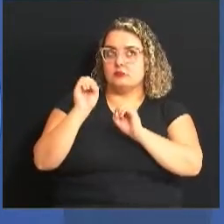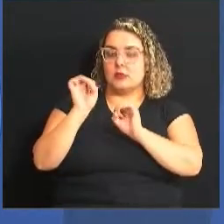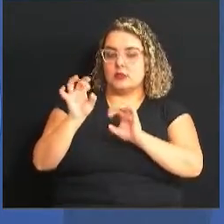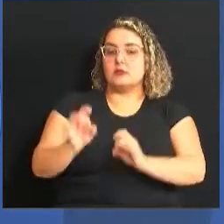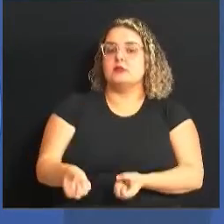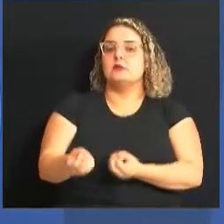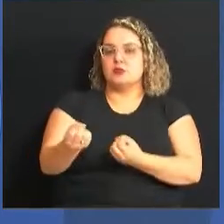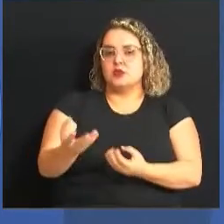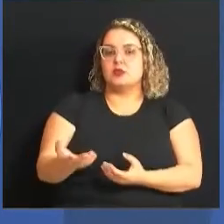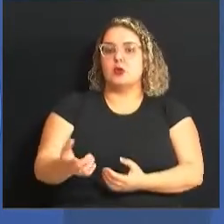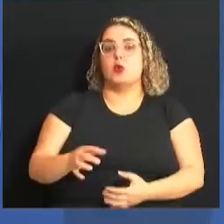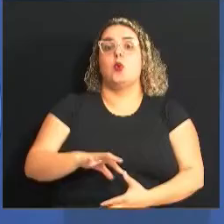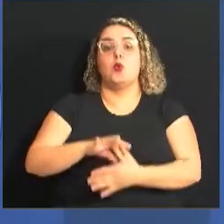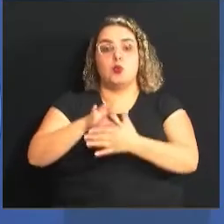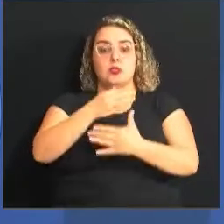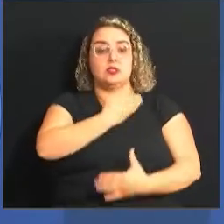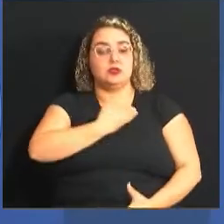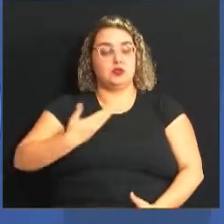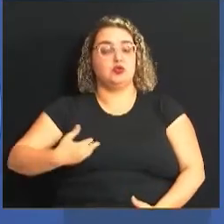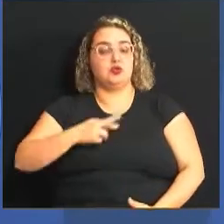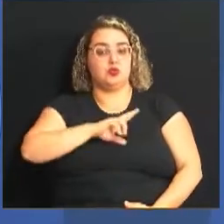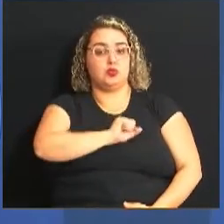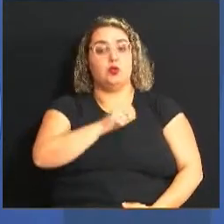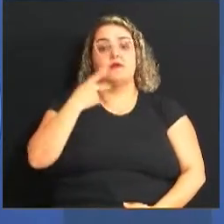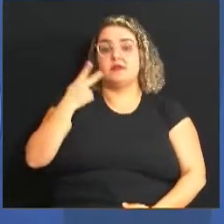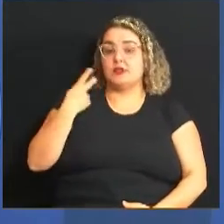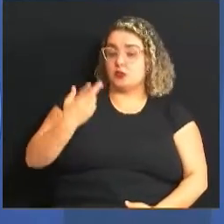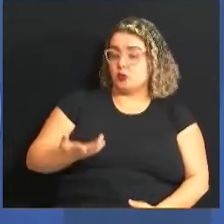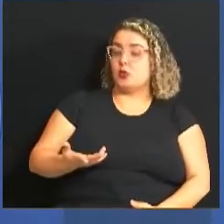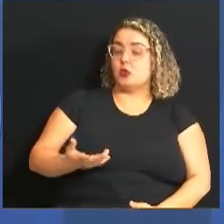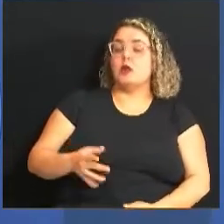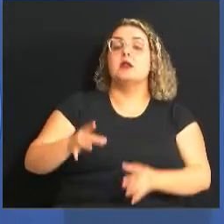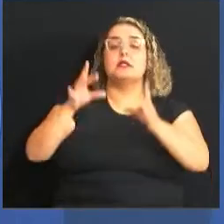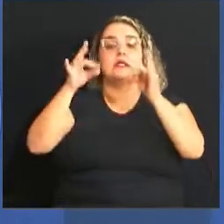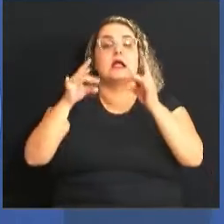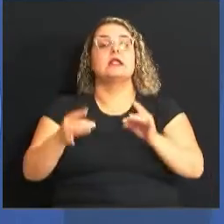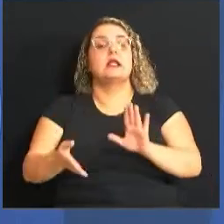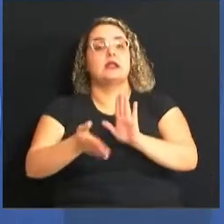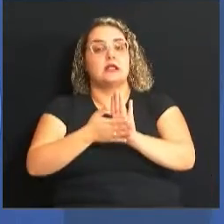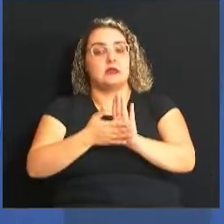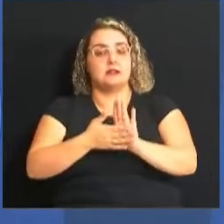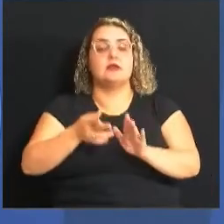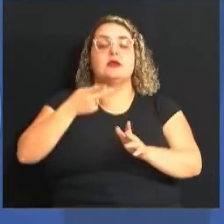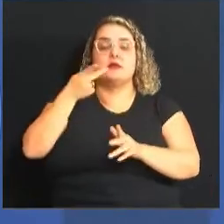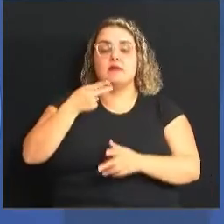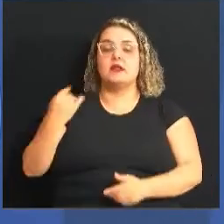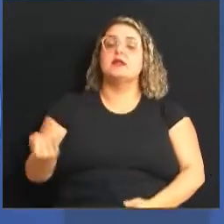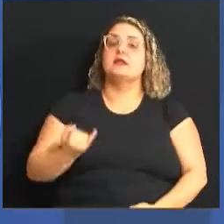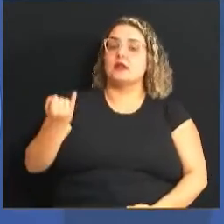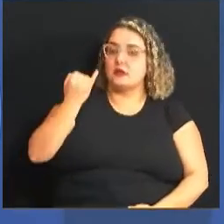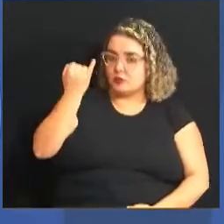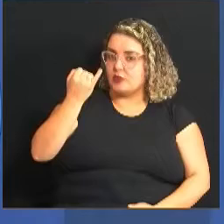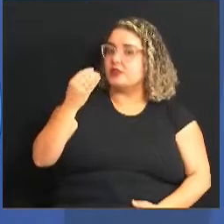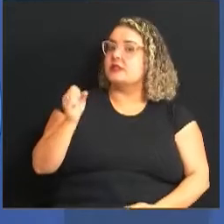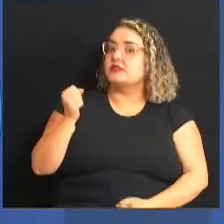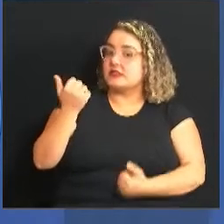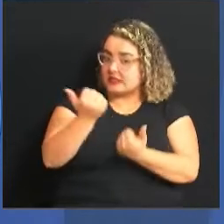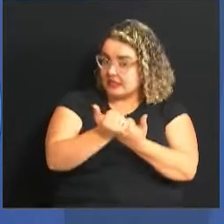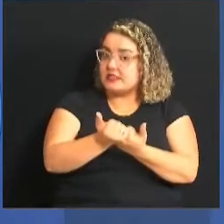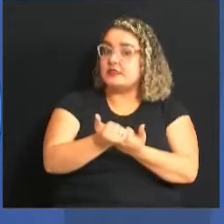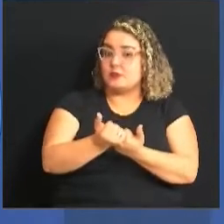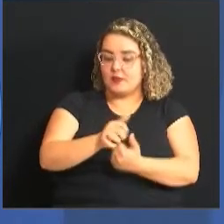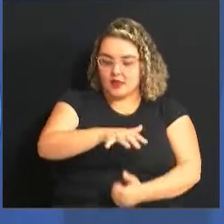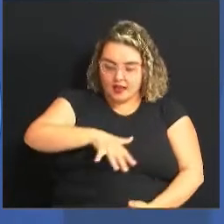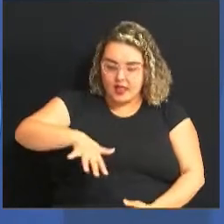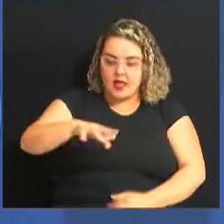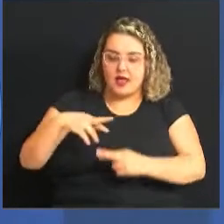de governo na Câmara, o vereador Luiz Rossini, detalha as propostas e fala da importância desses cargos para a rede